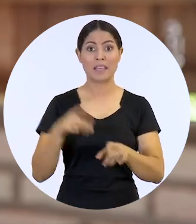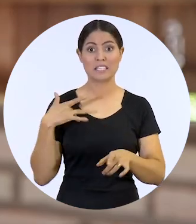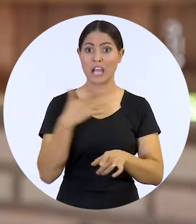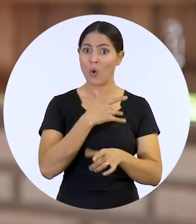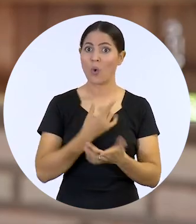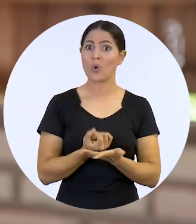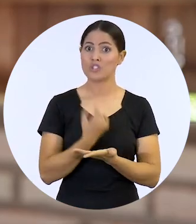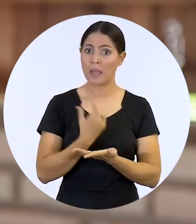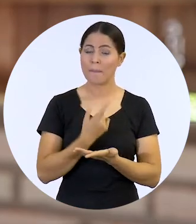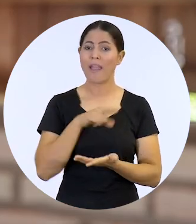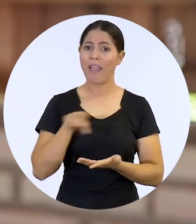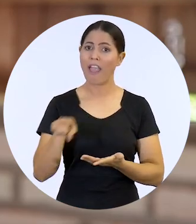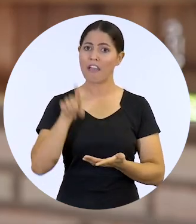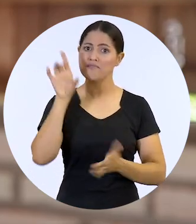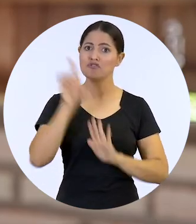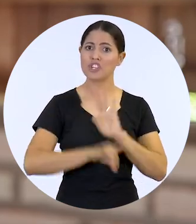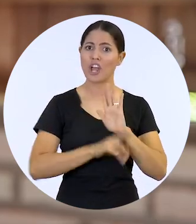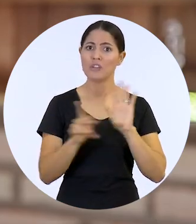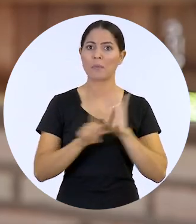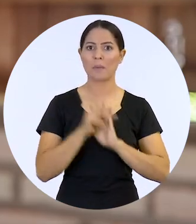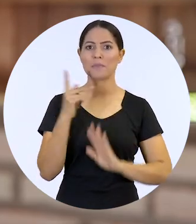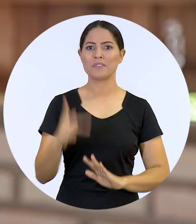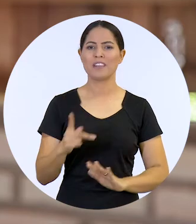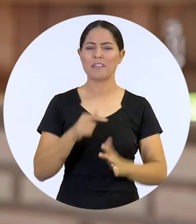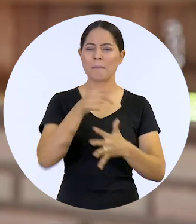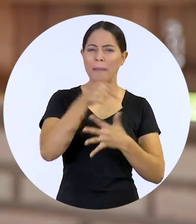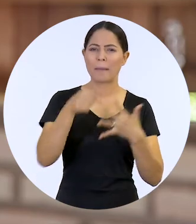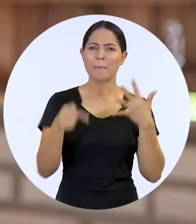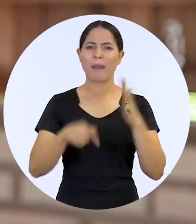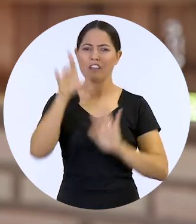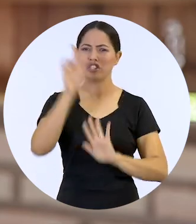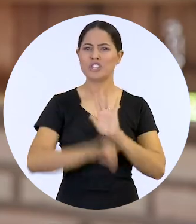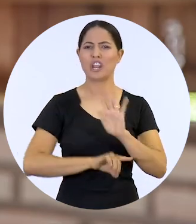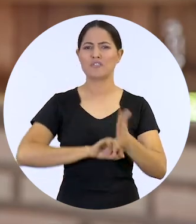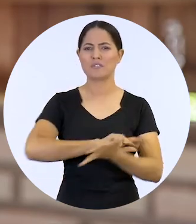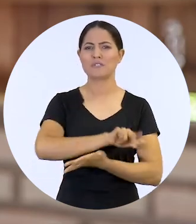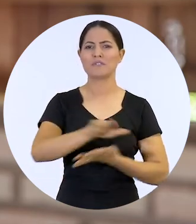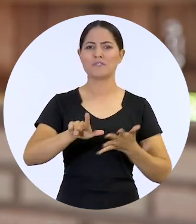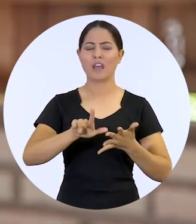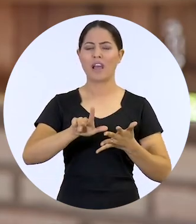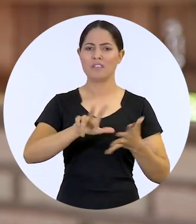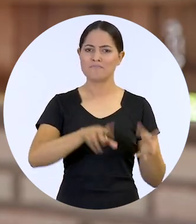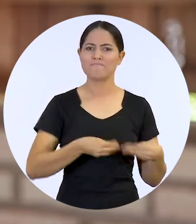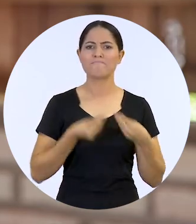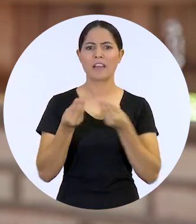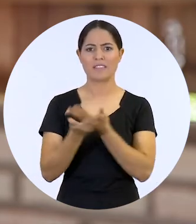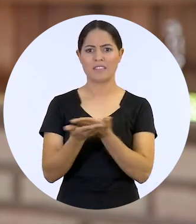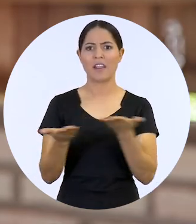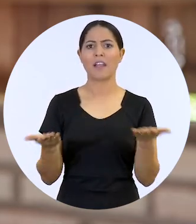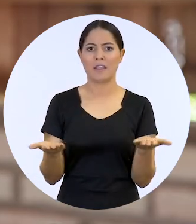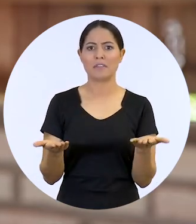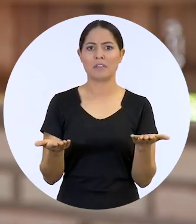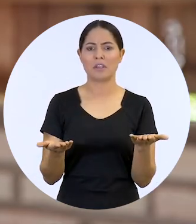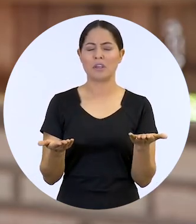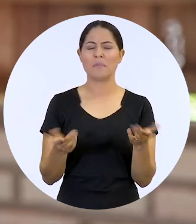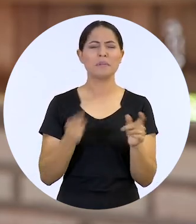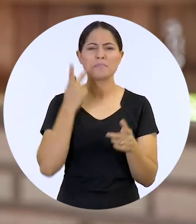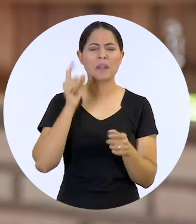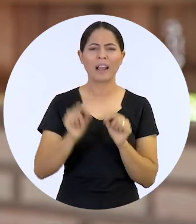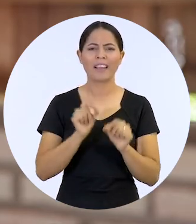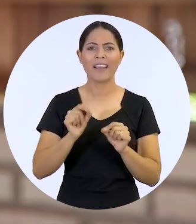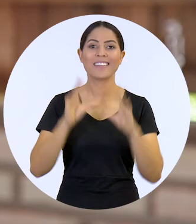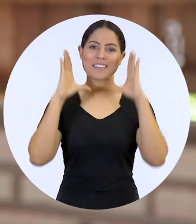saúde, medicamentos, né? Tem toda essa gama de direitos que a gente quer dar ao idoso para que ele tenha